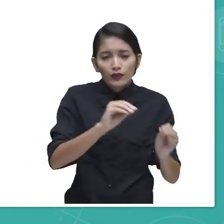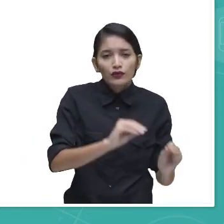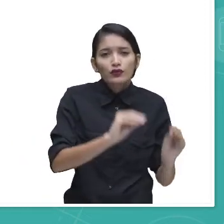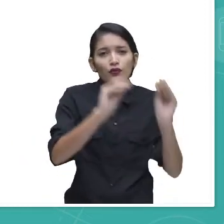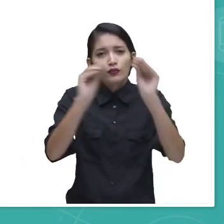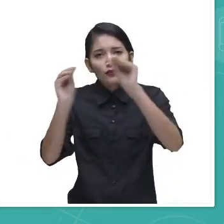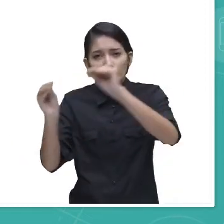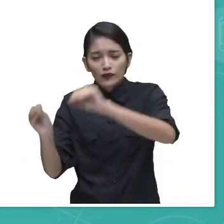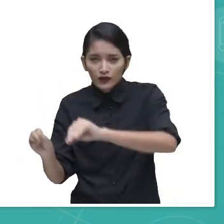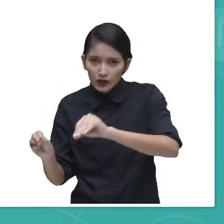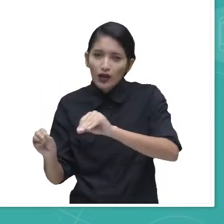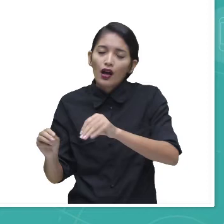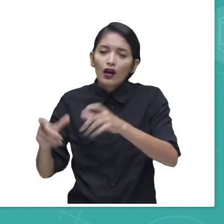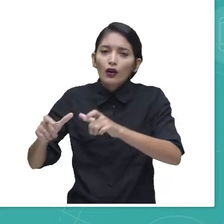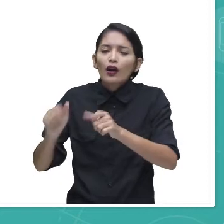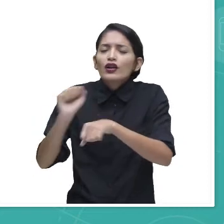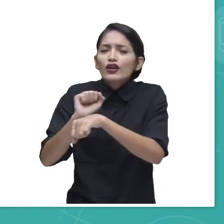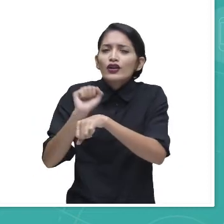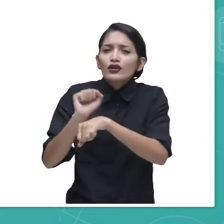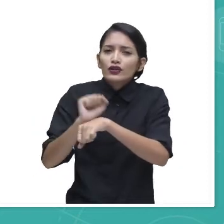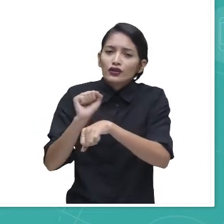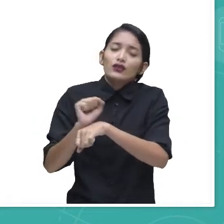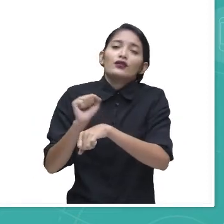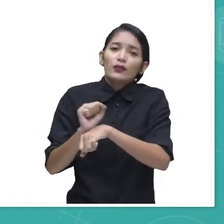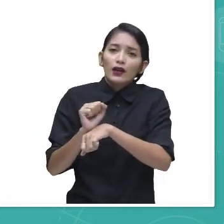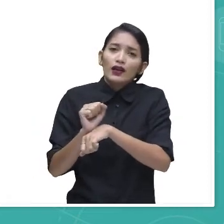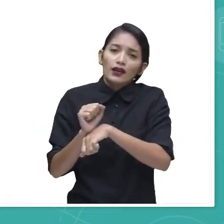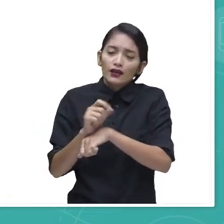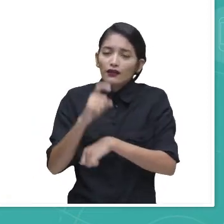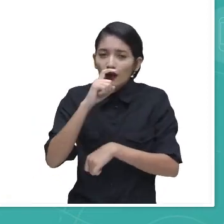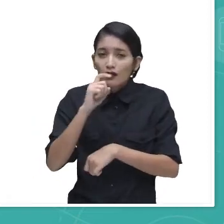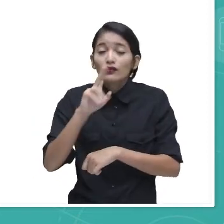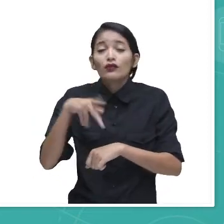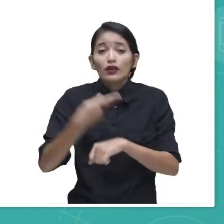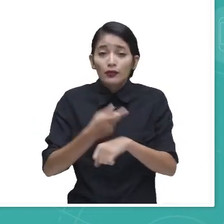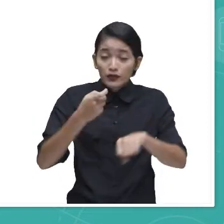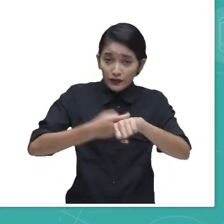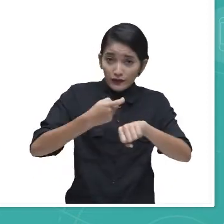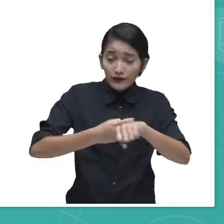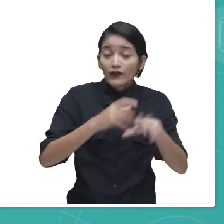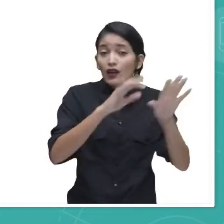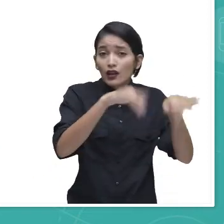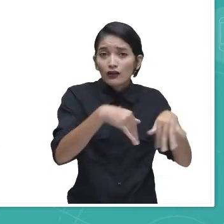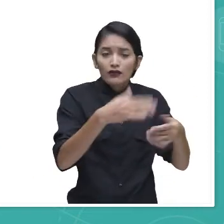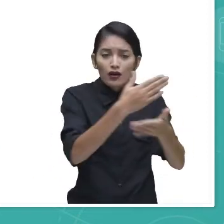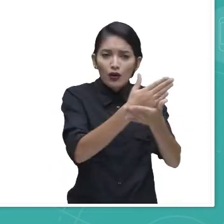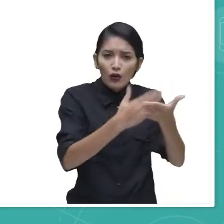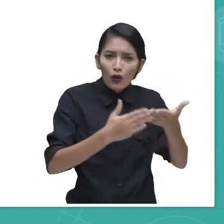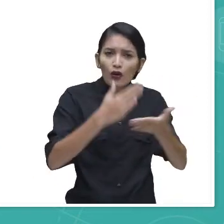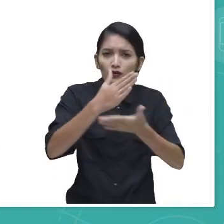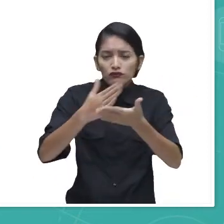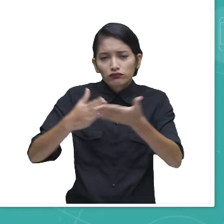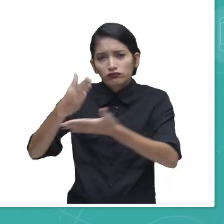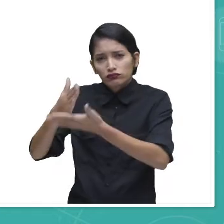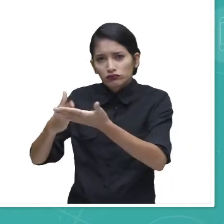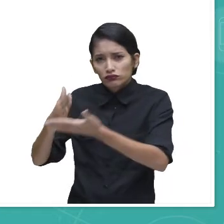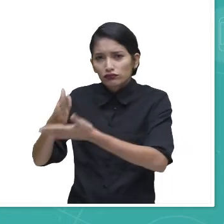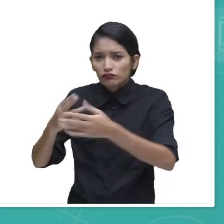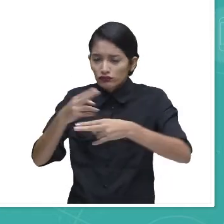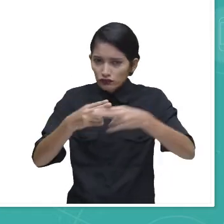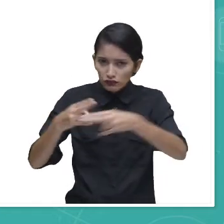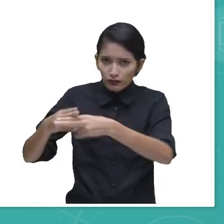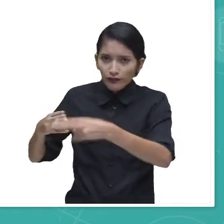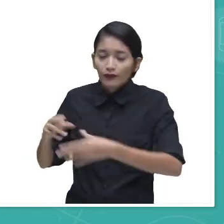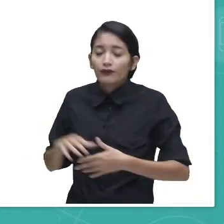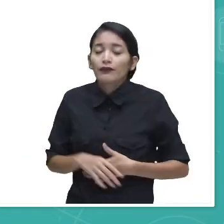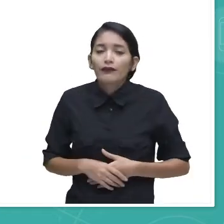em mármore e espere esfriar e endurecer. E sim, por fim, corte em pequenos pedaços. Então você observa e